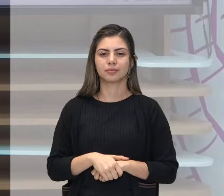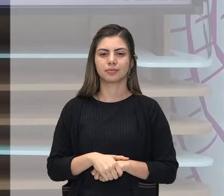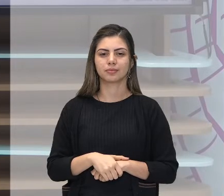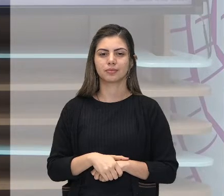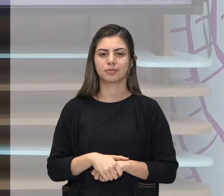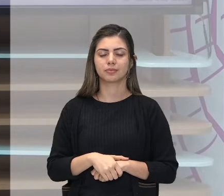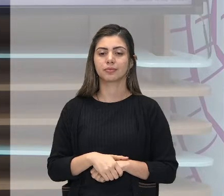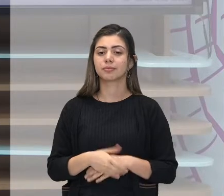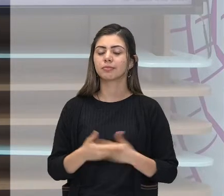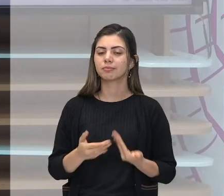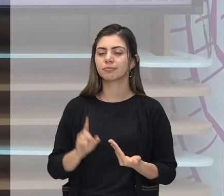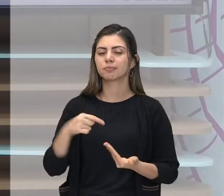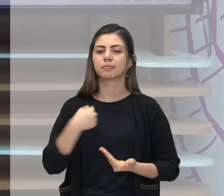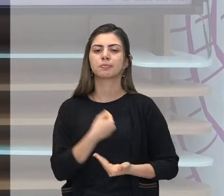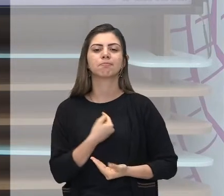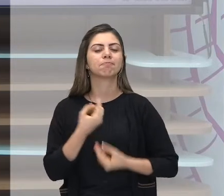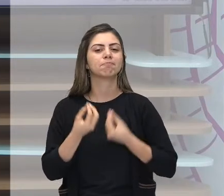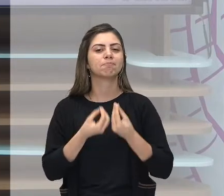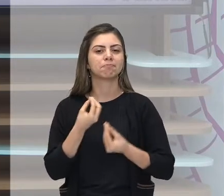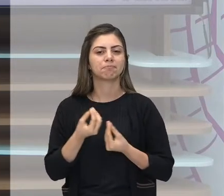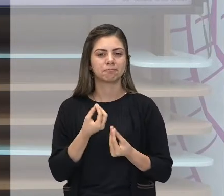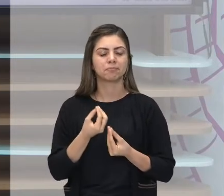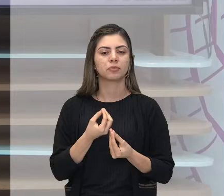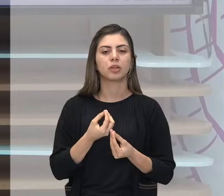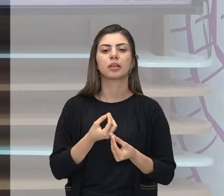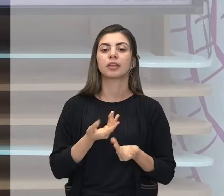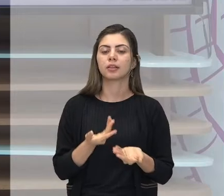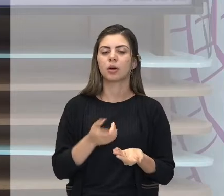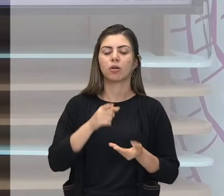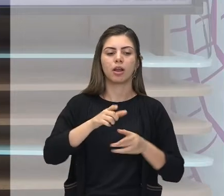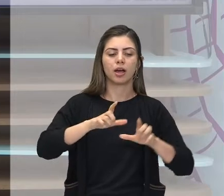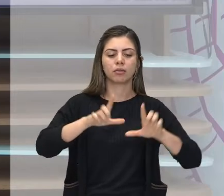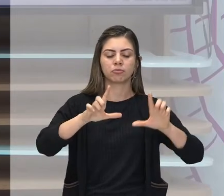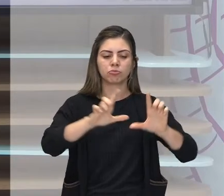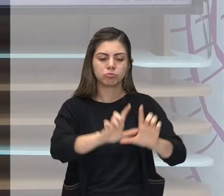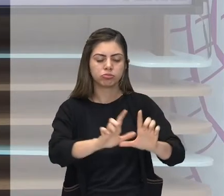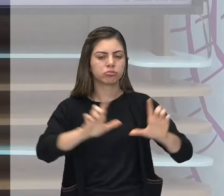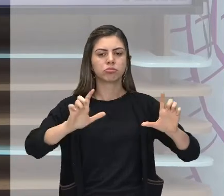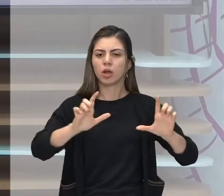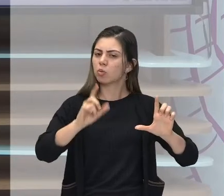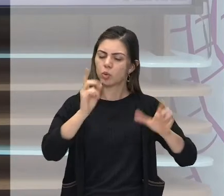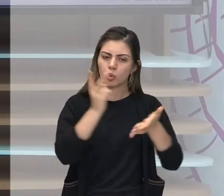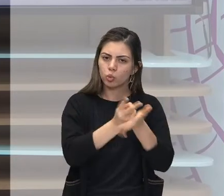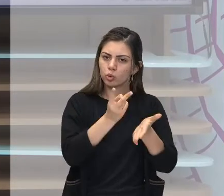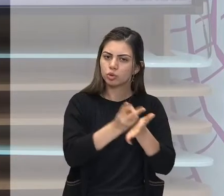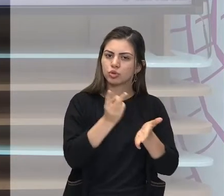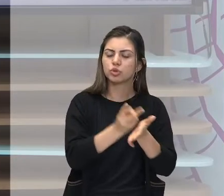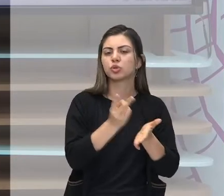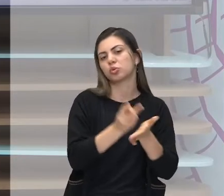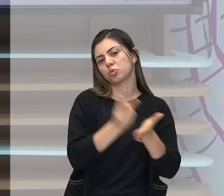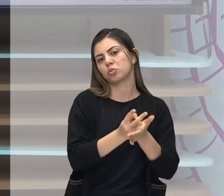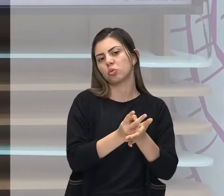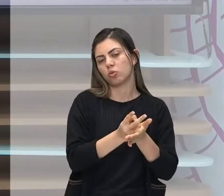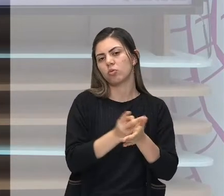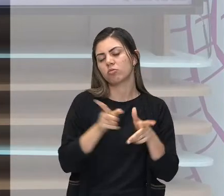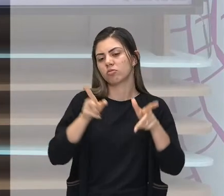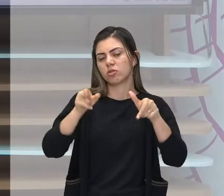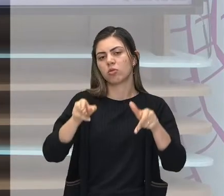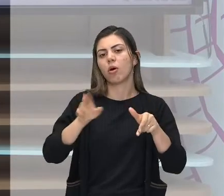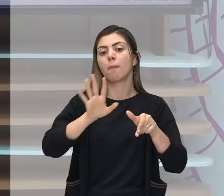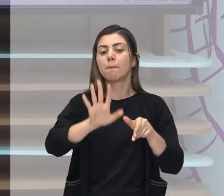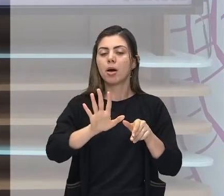nós mudamos, tá? Nós conservamos o tamanho, conservamos a posição dessa figura, mas